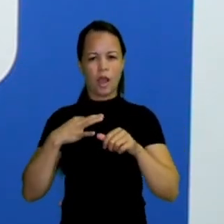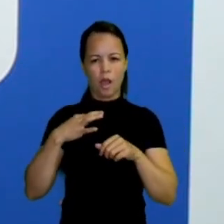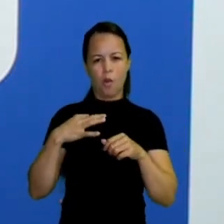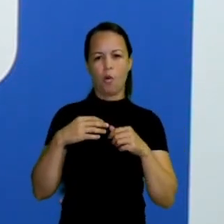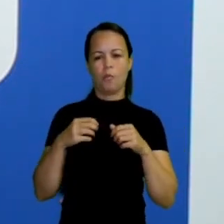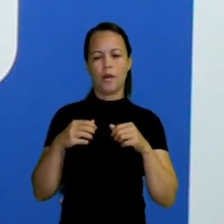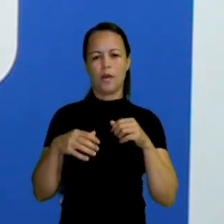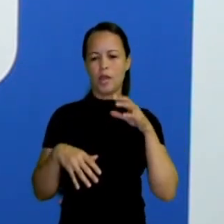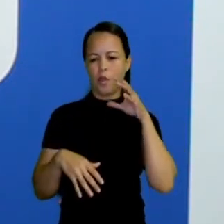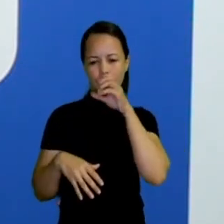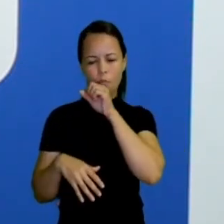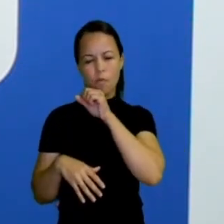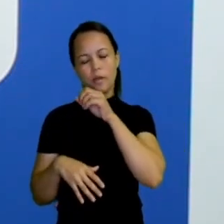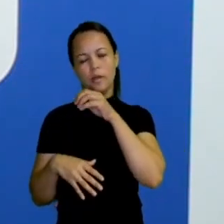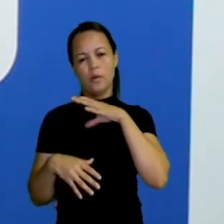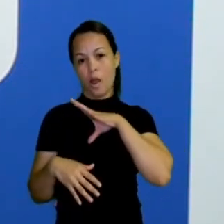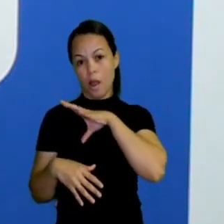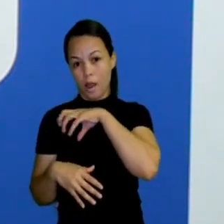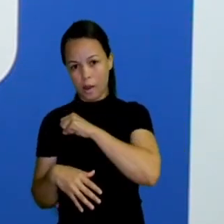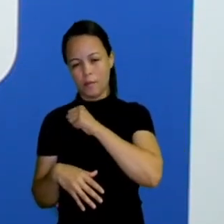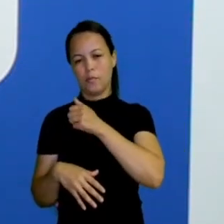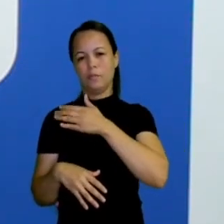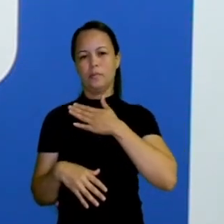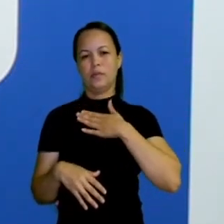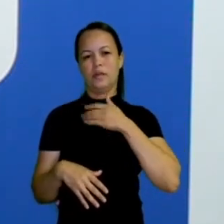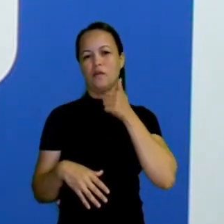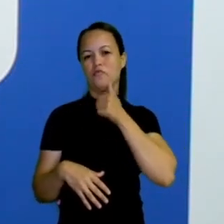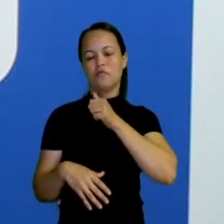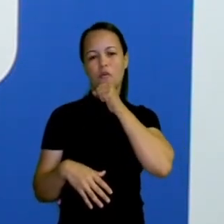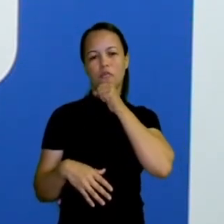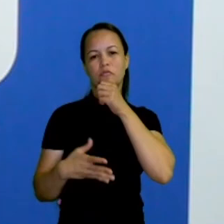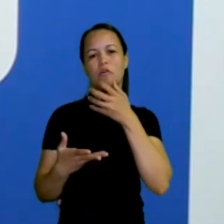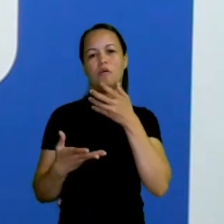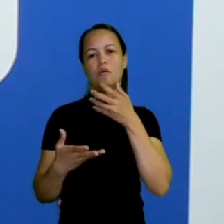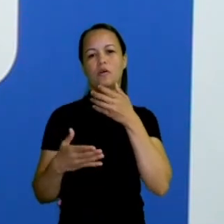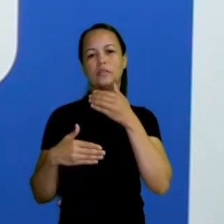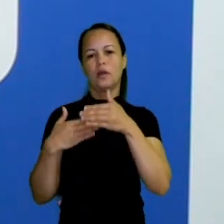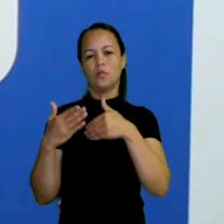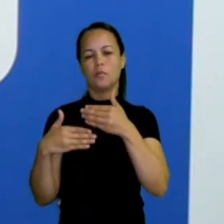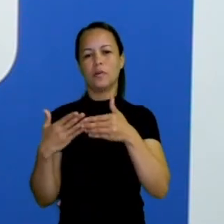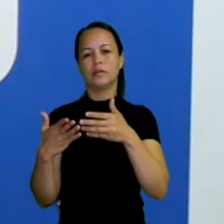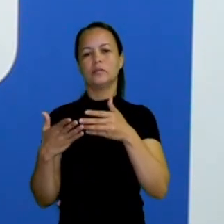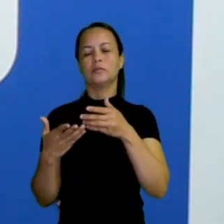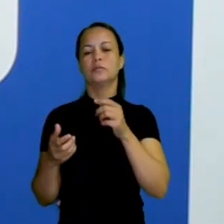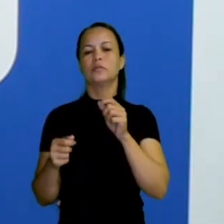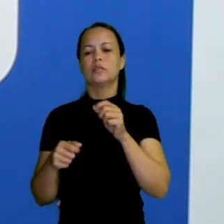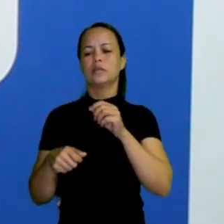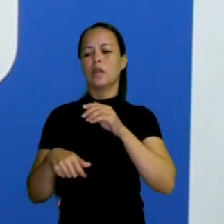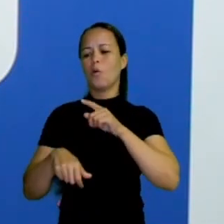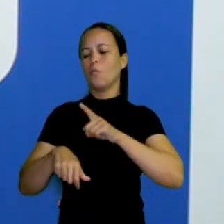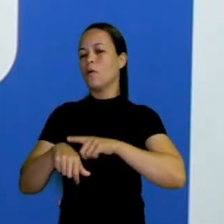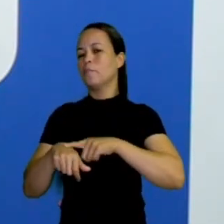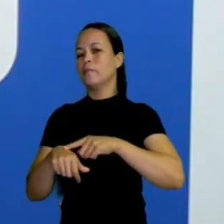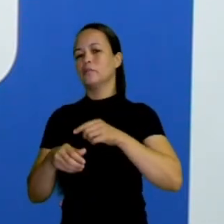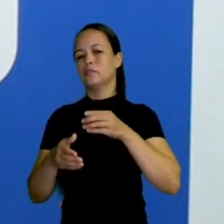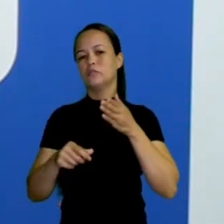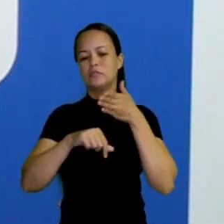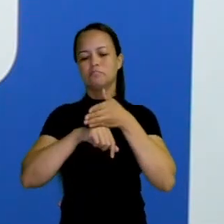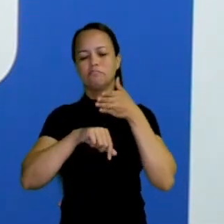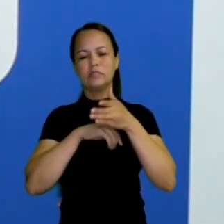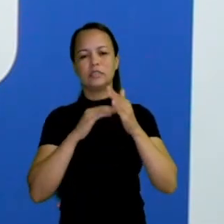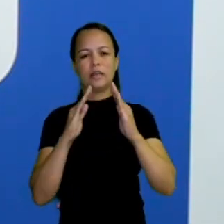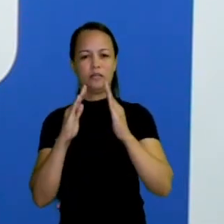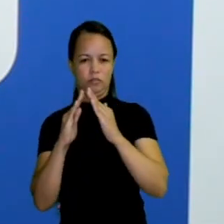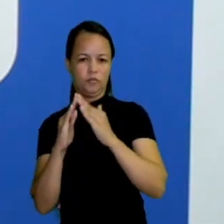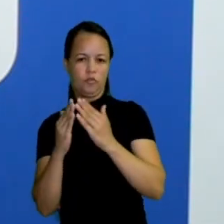minha vovó, eu quero ir lá visitar. Mas assim, será que é o momento propício de você visitar a vovó? Será que a vovó vai ficar bem com